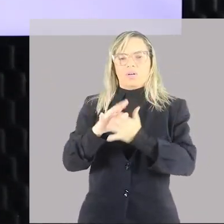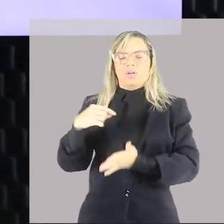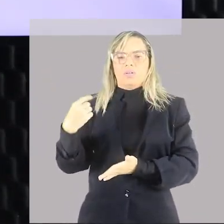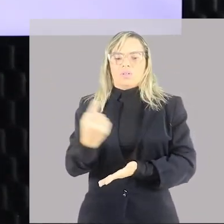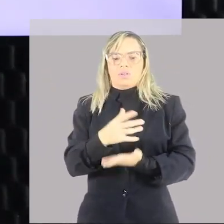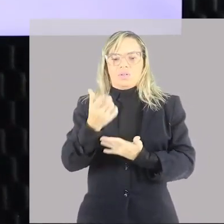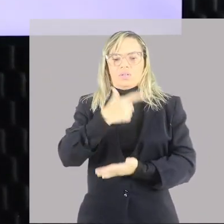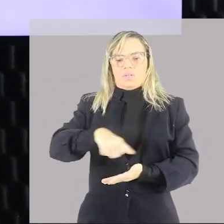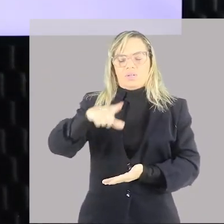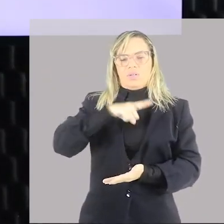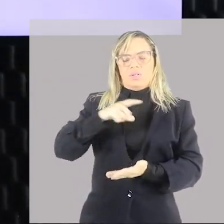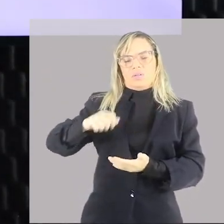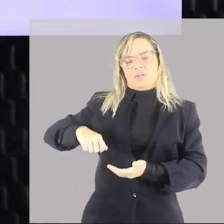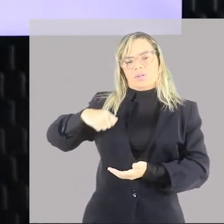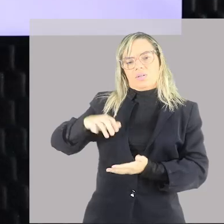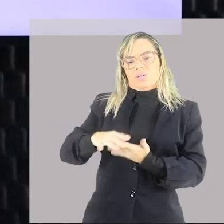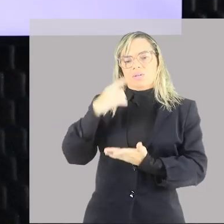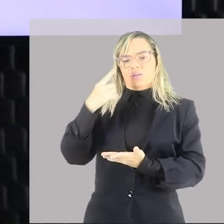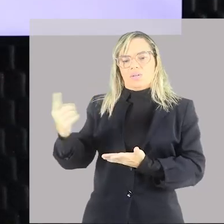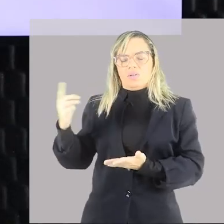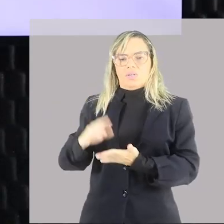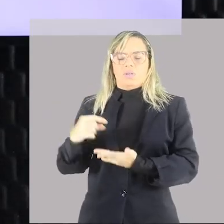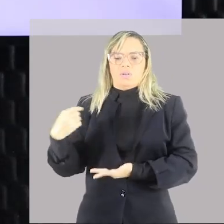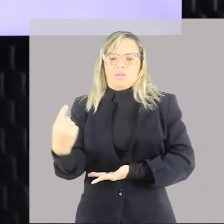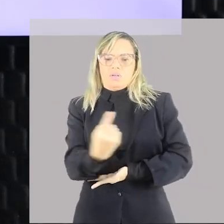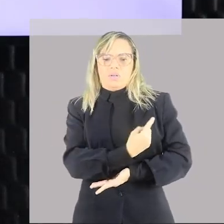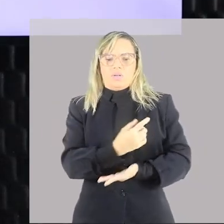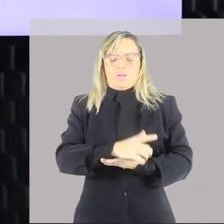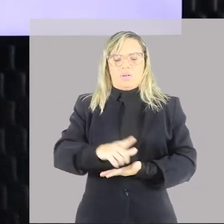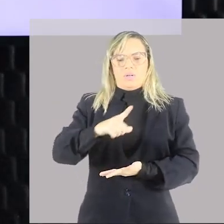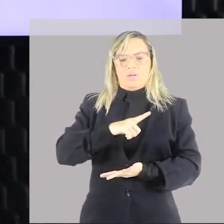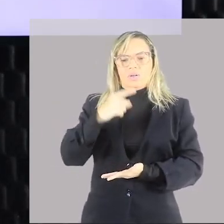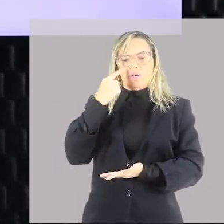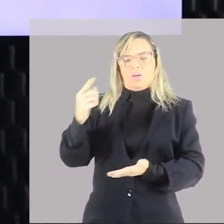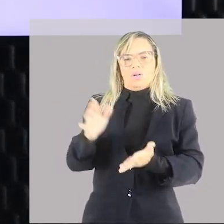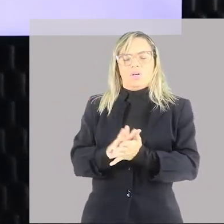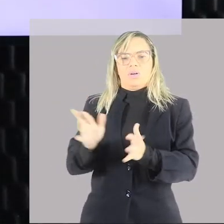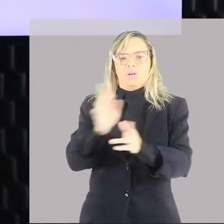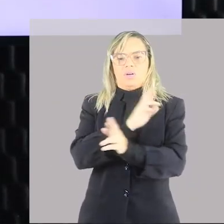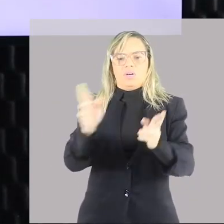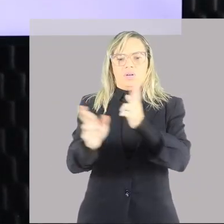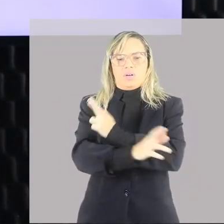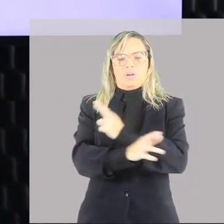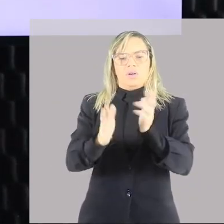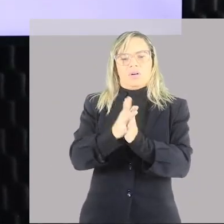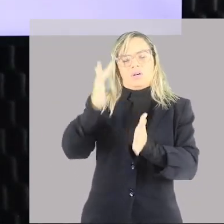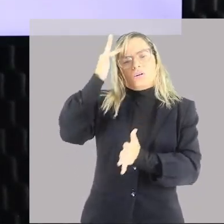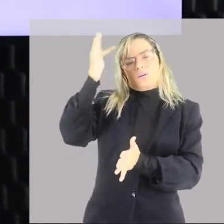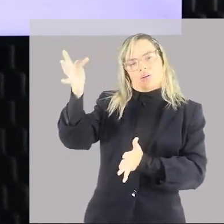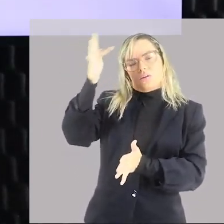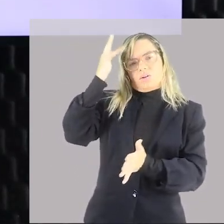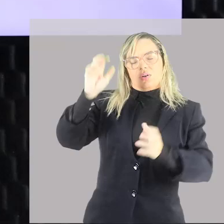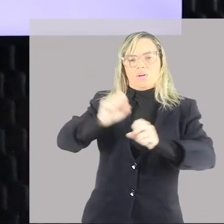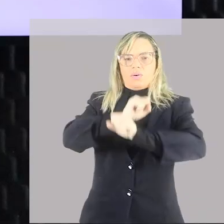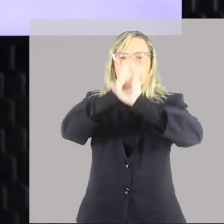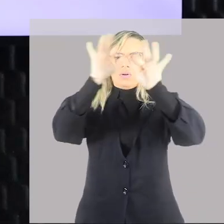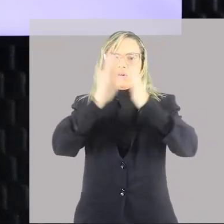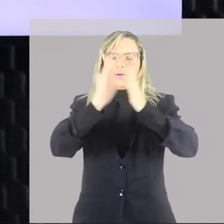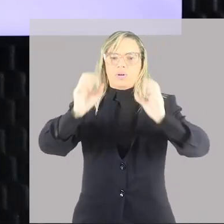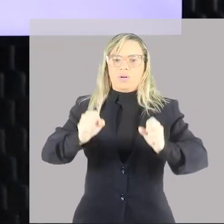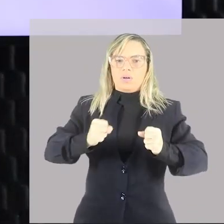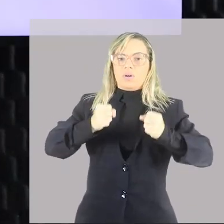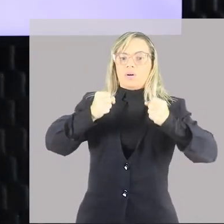aqui algumas atitudes que nós temos de, claro, associar à filosofia. E aí, claro, nós